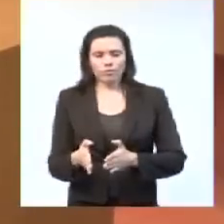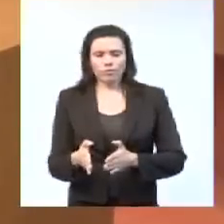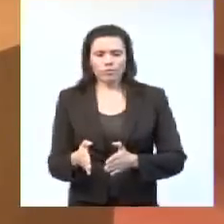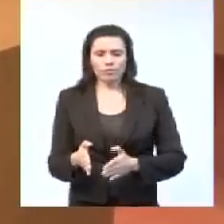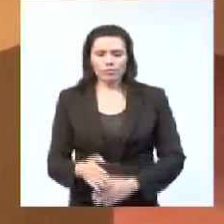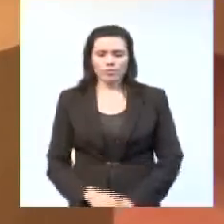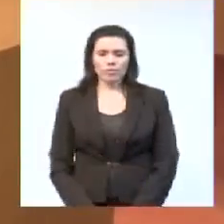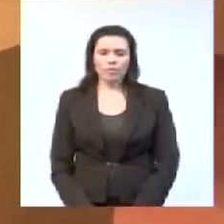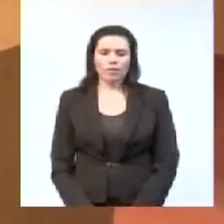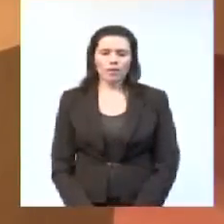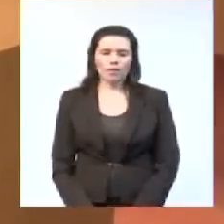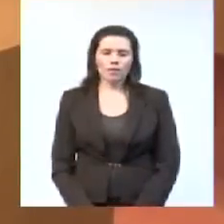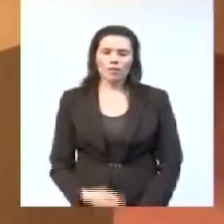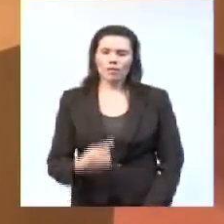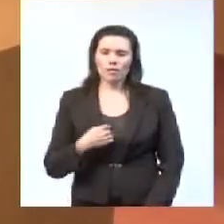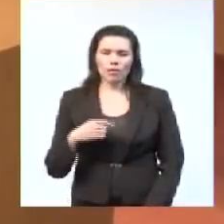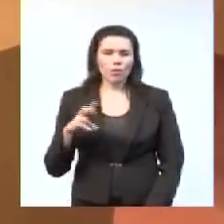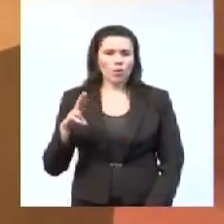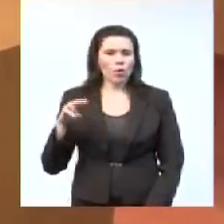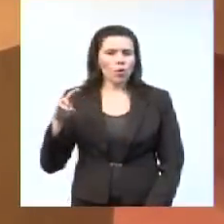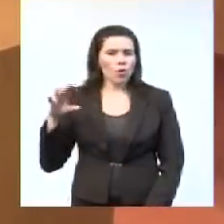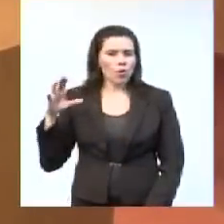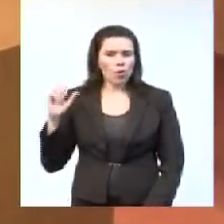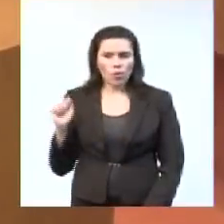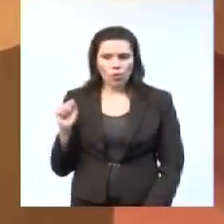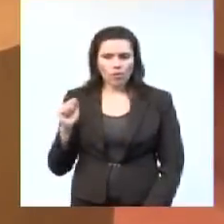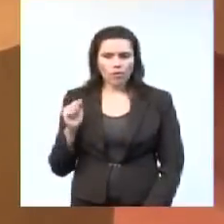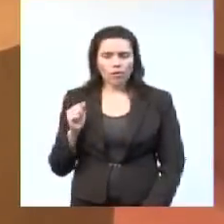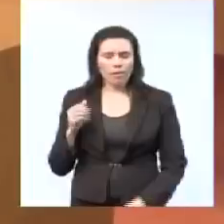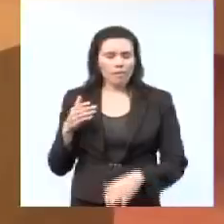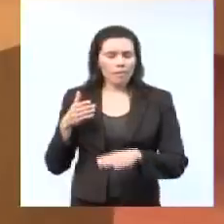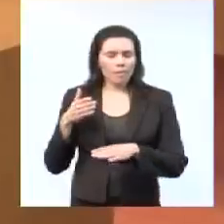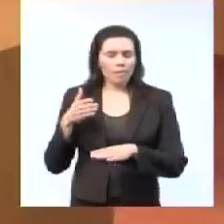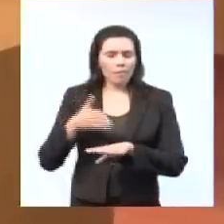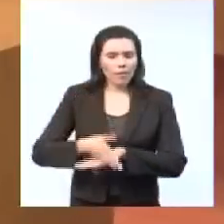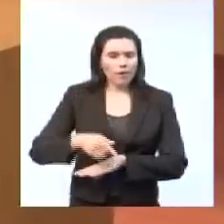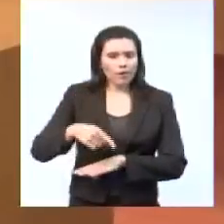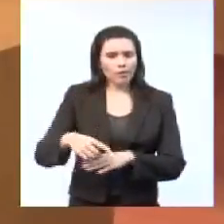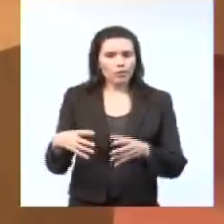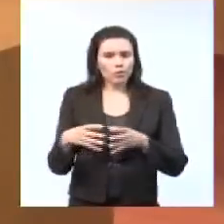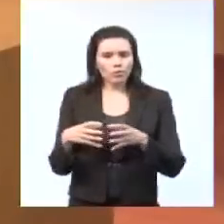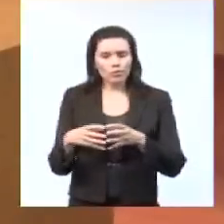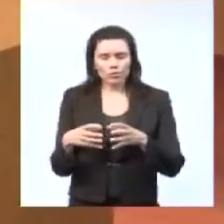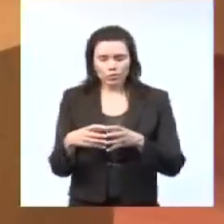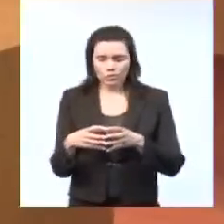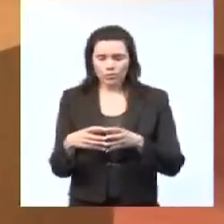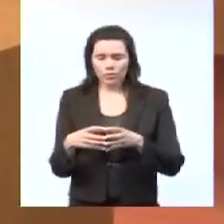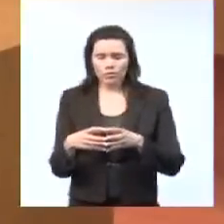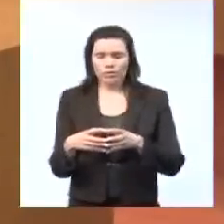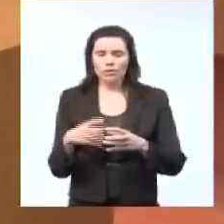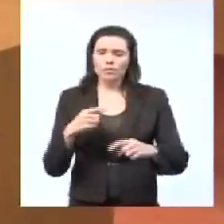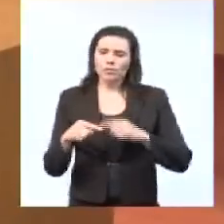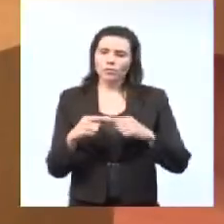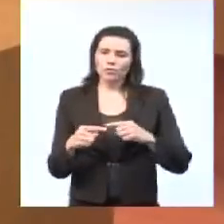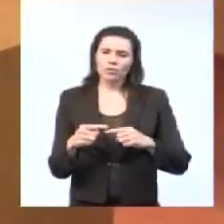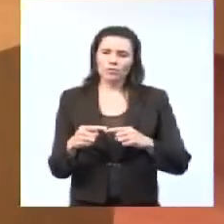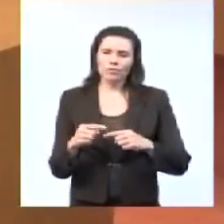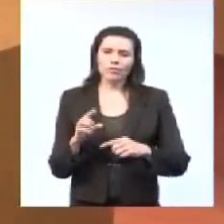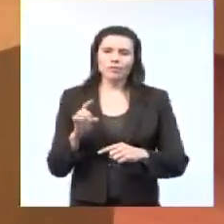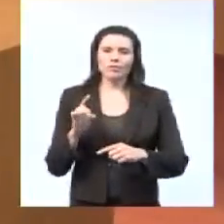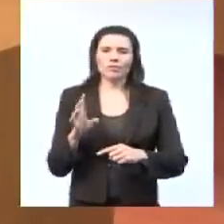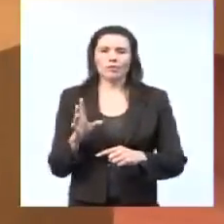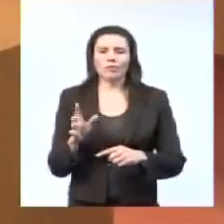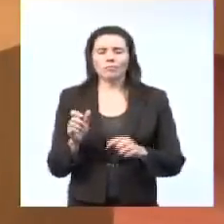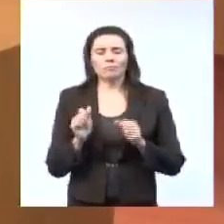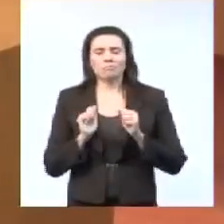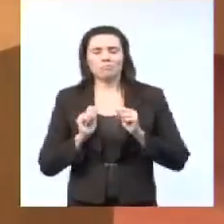apenas para ocupar um espaço de um partido. Eu, na verdade, sempre fiz para construir o PMDB.